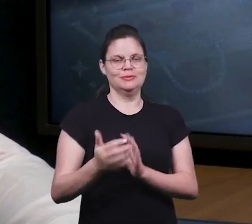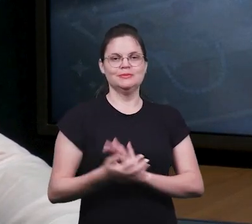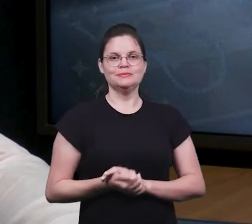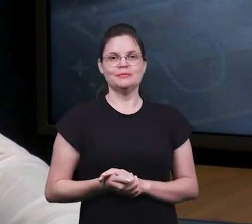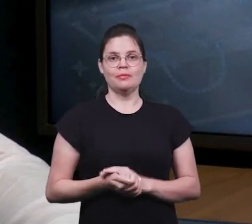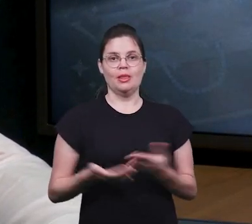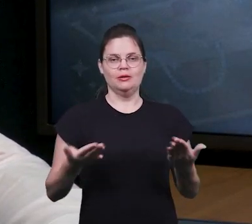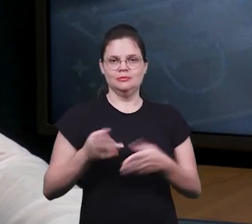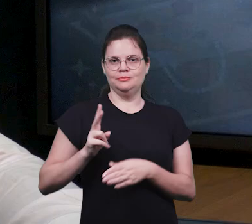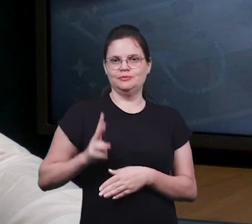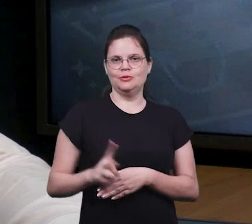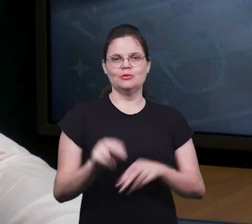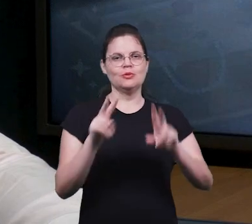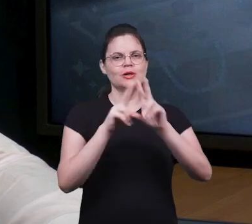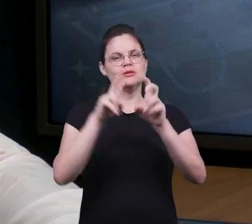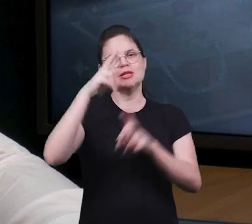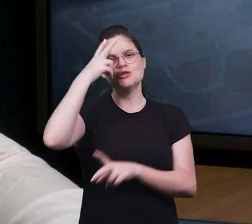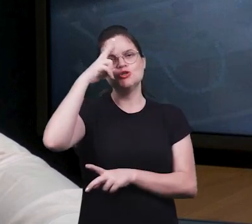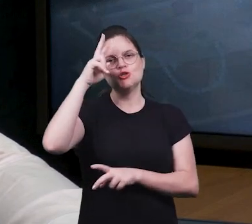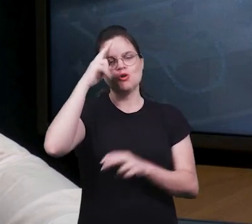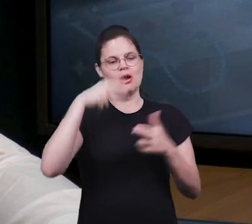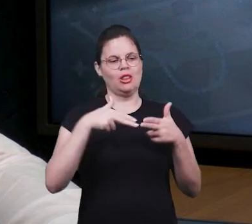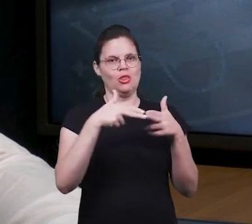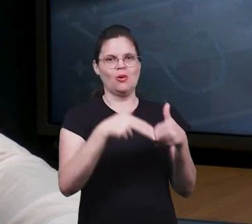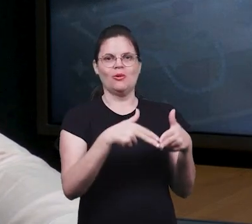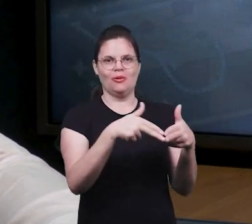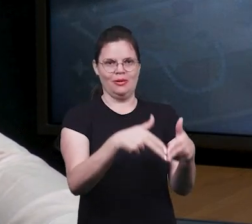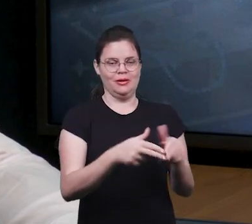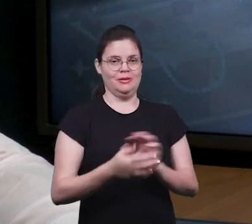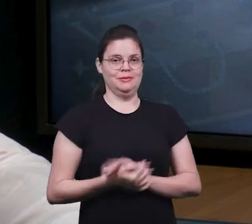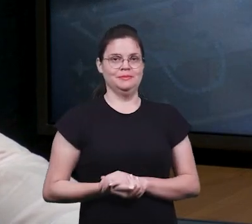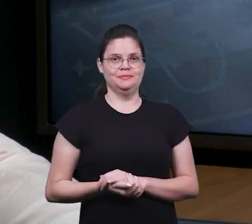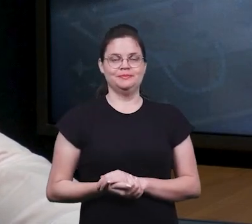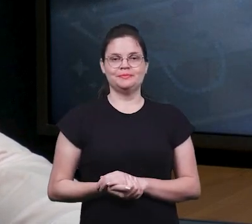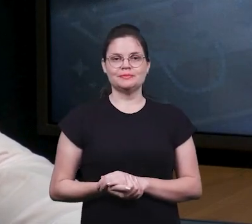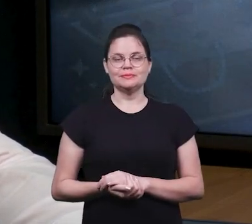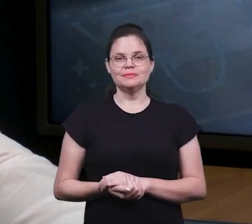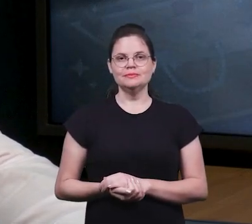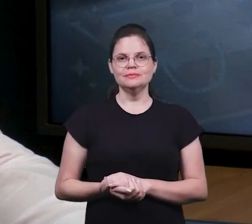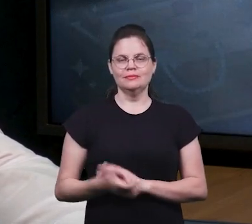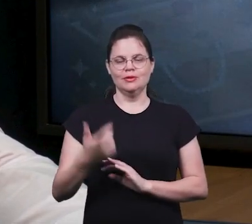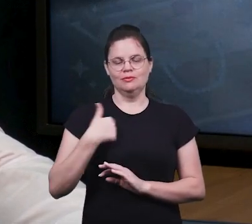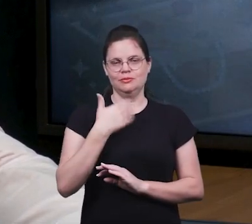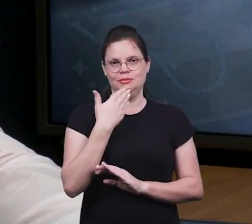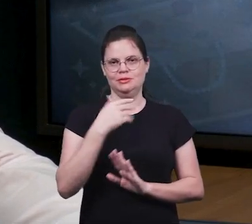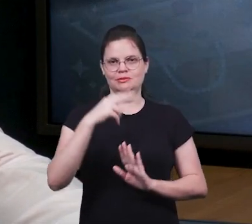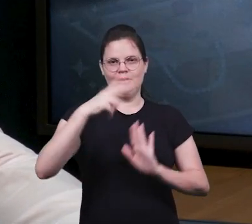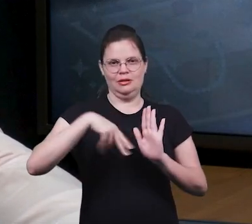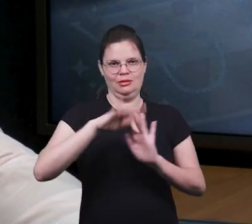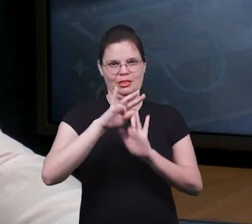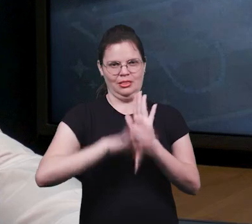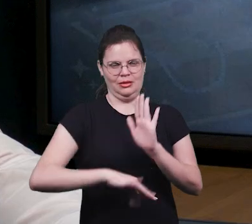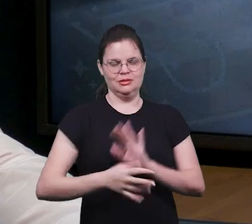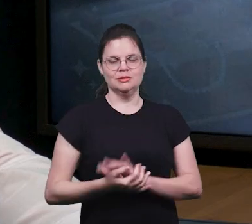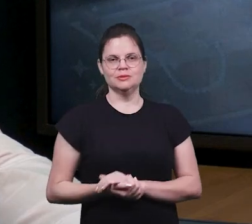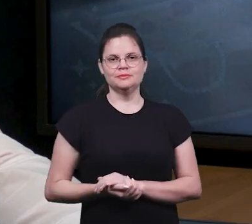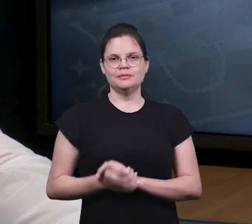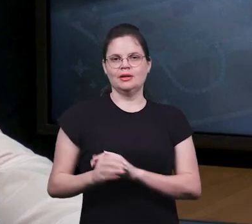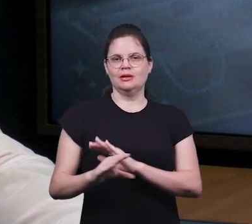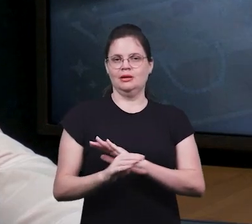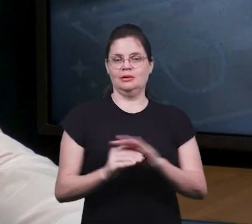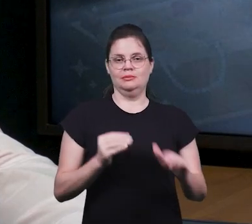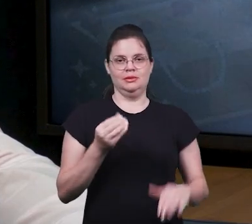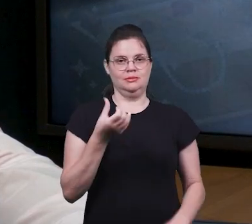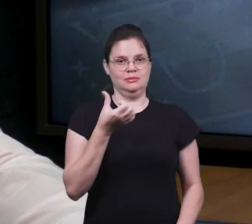dar sequência entrando na Arca de Noé. Eu queria ler um texto aqui, pastor Diniz, que está no capítulo